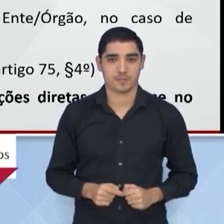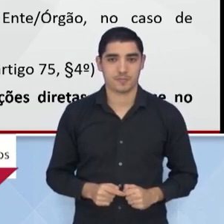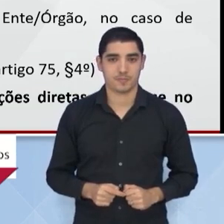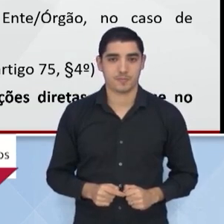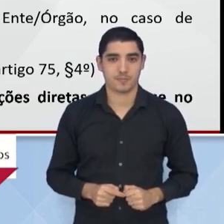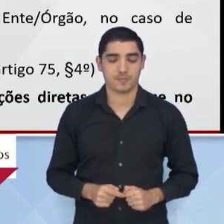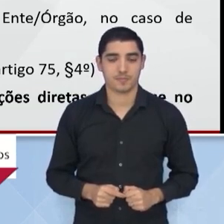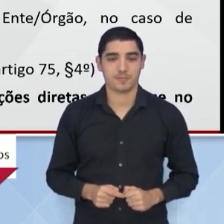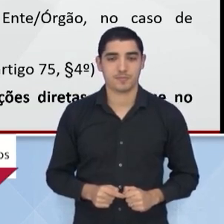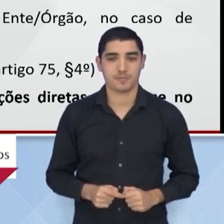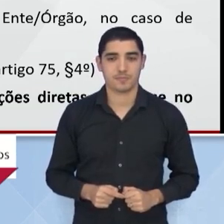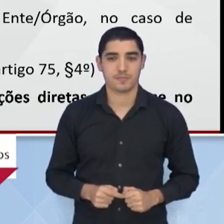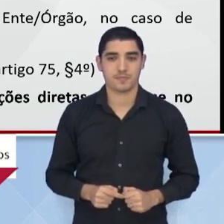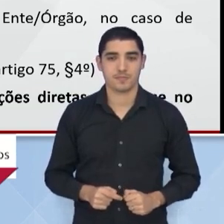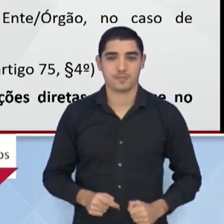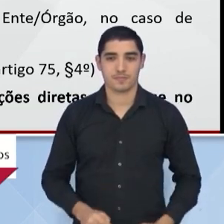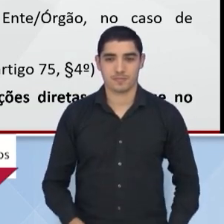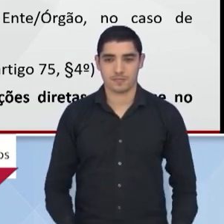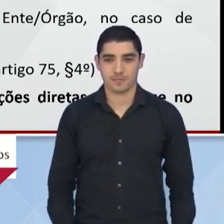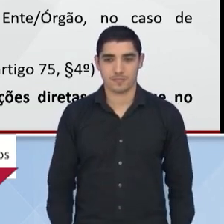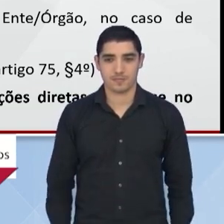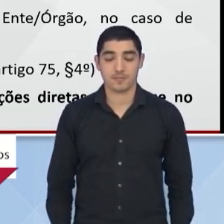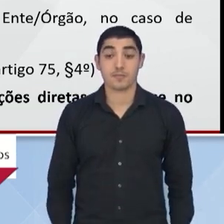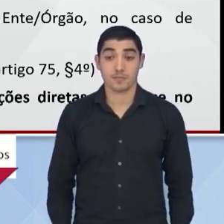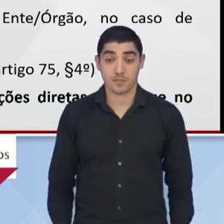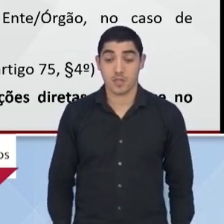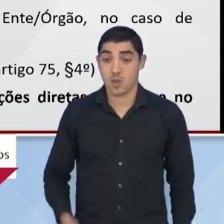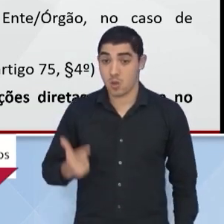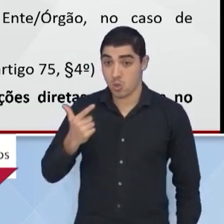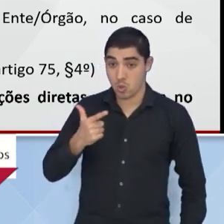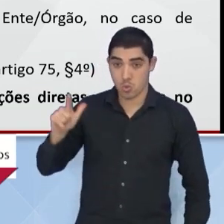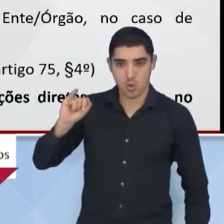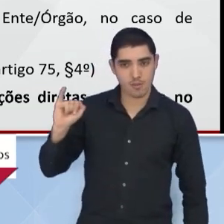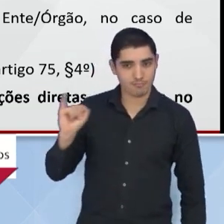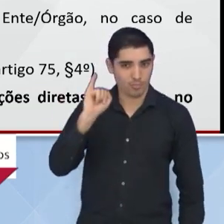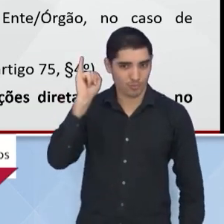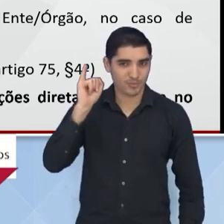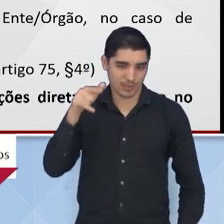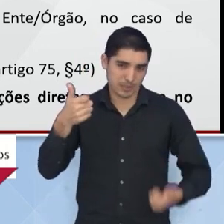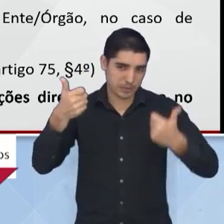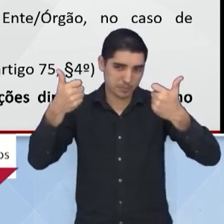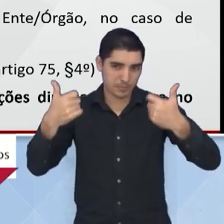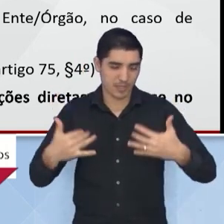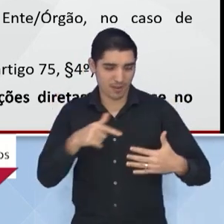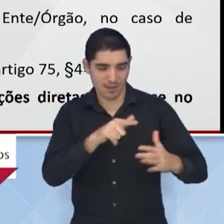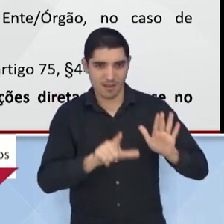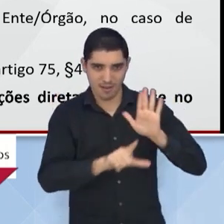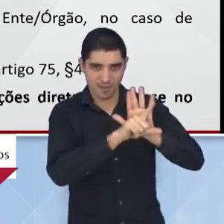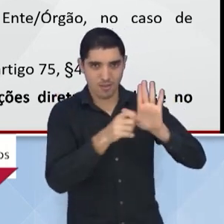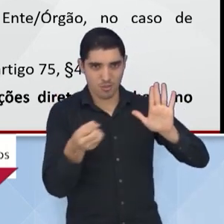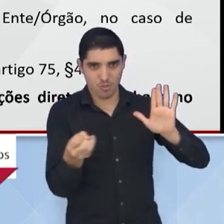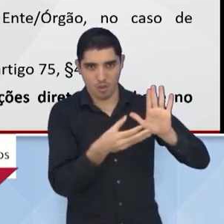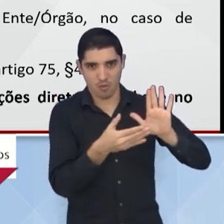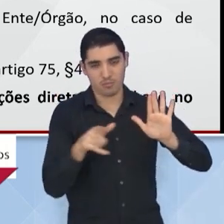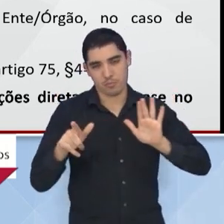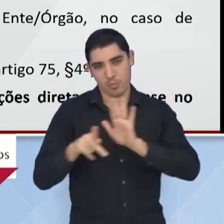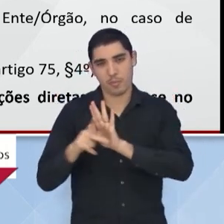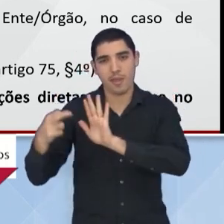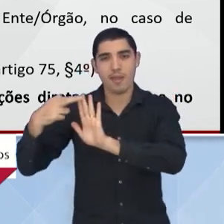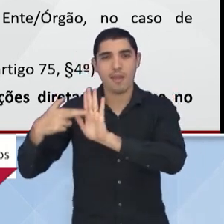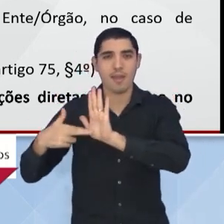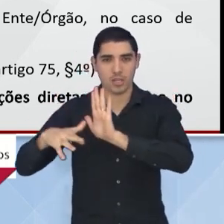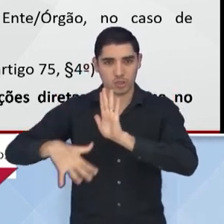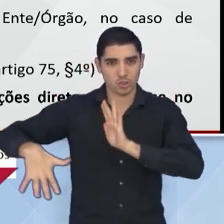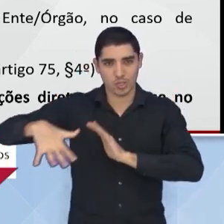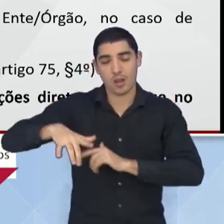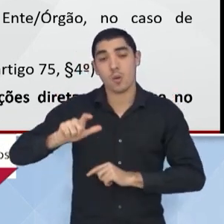ok eh outros Pontos importantes em relação à nova lei né Voltando a falar de regras Gerais né É que as licitações